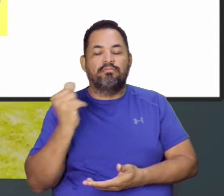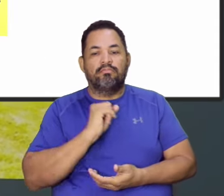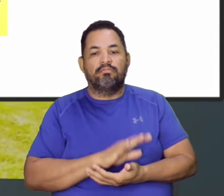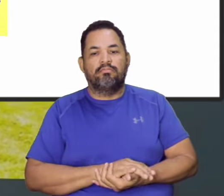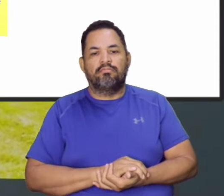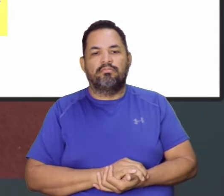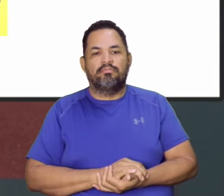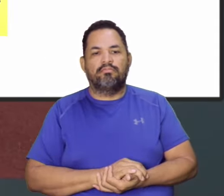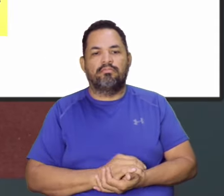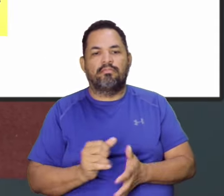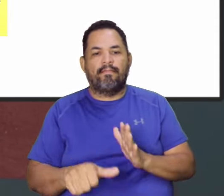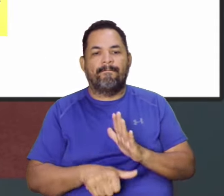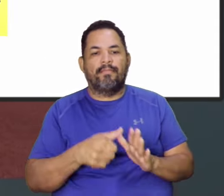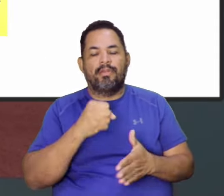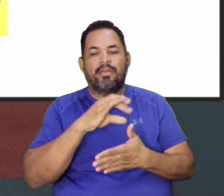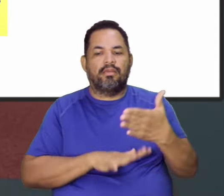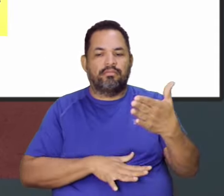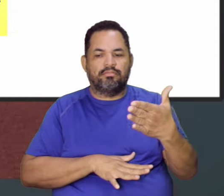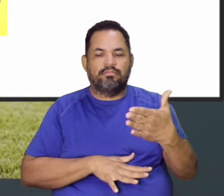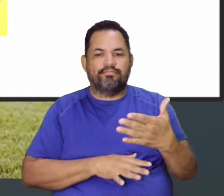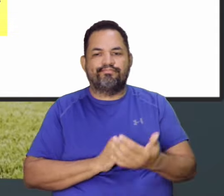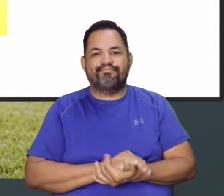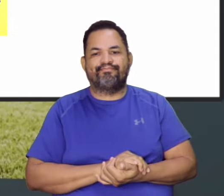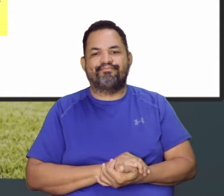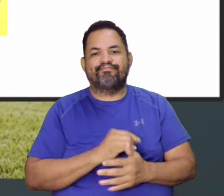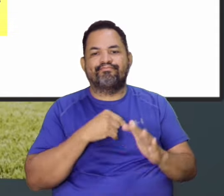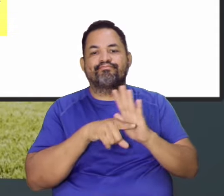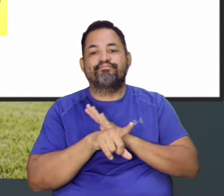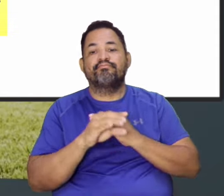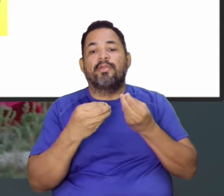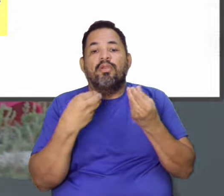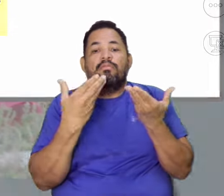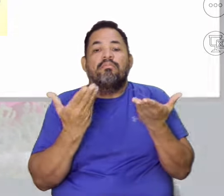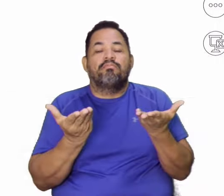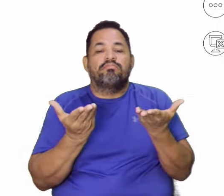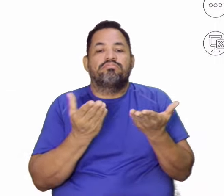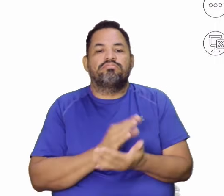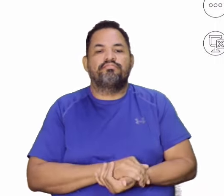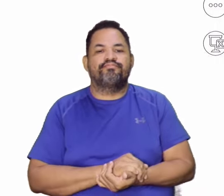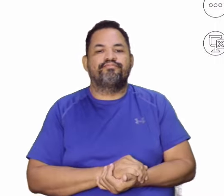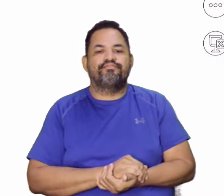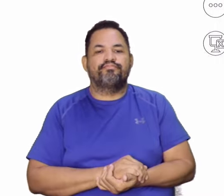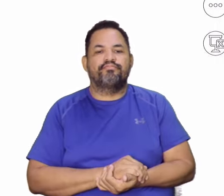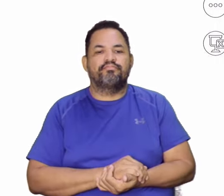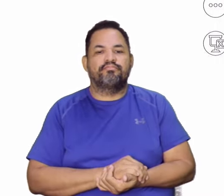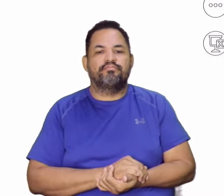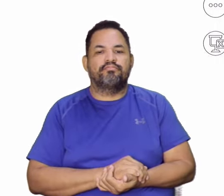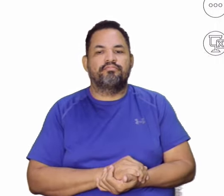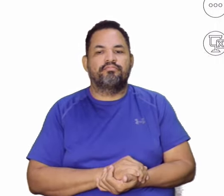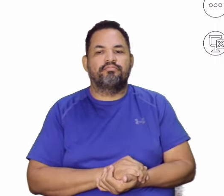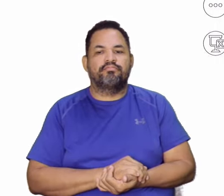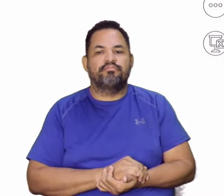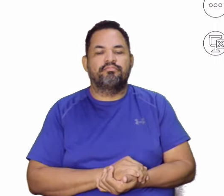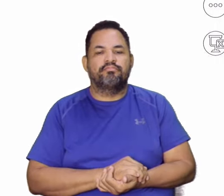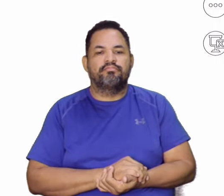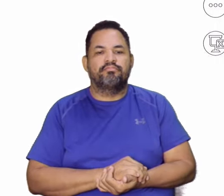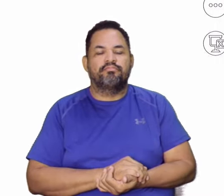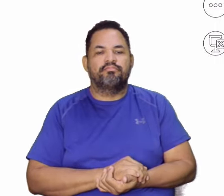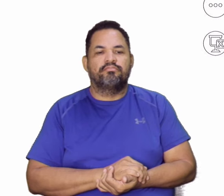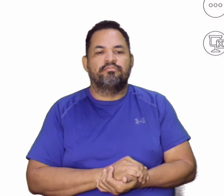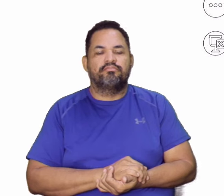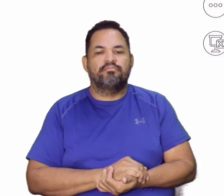verificar a primeira questão a primeira questão caríssimo estudante ela diz o seguinte muito bem ela